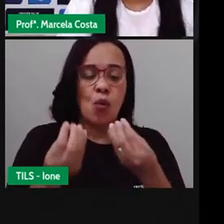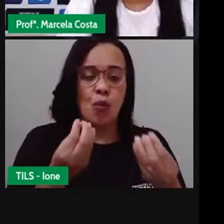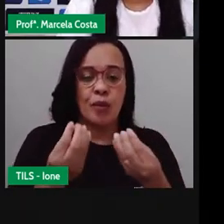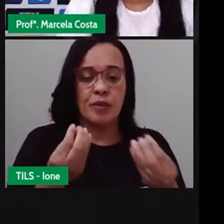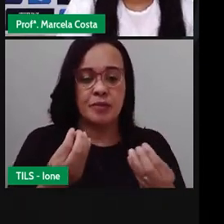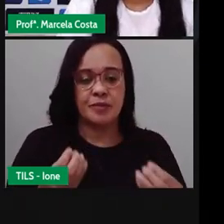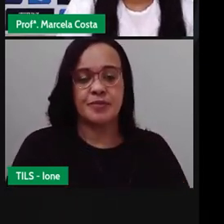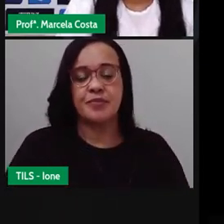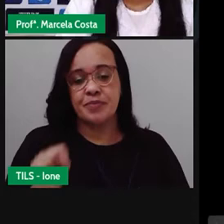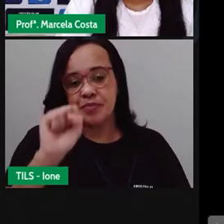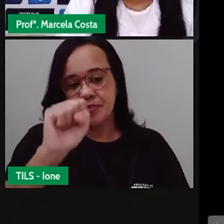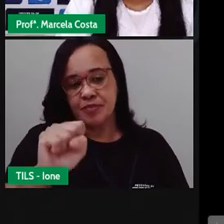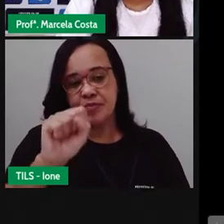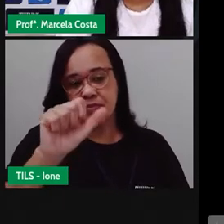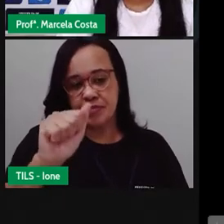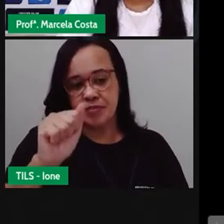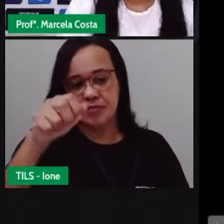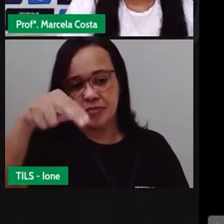Sanfona.